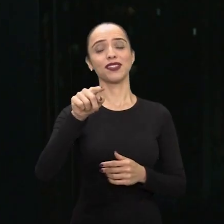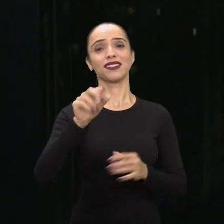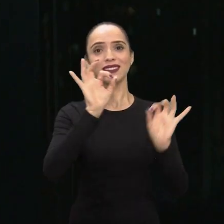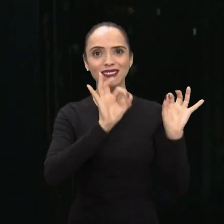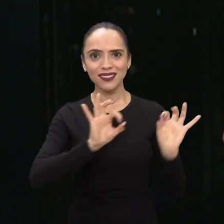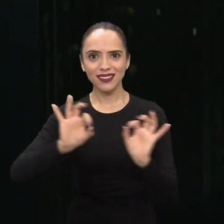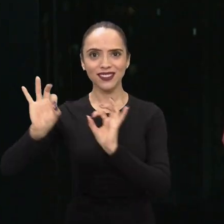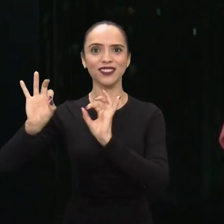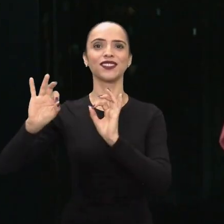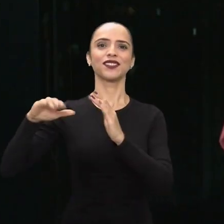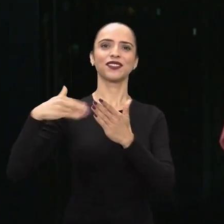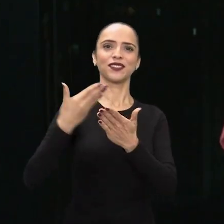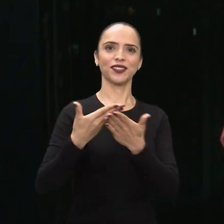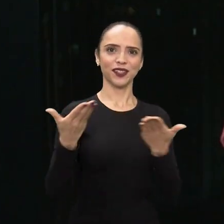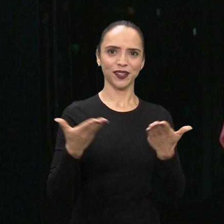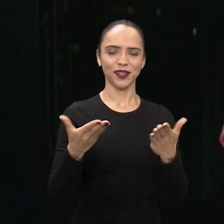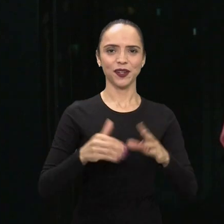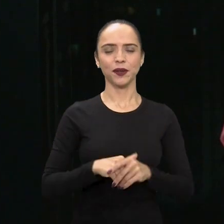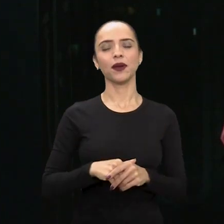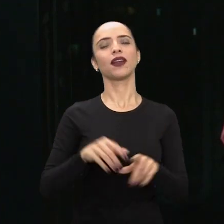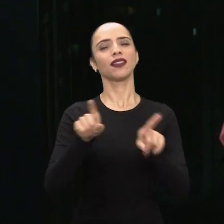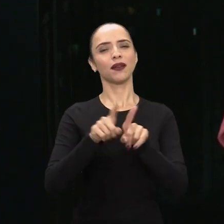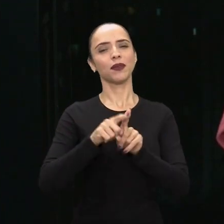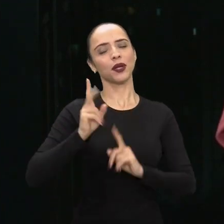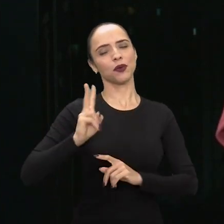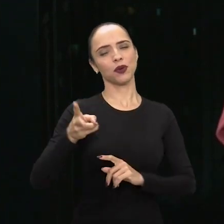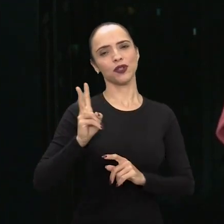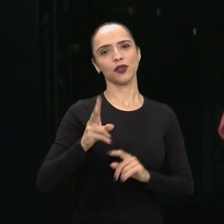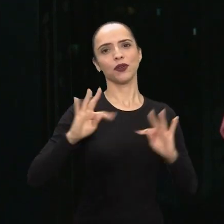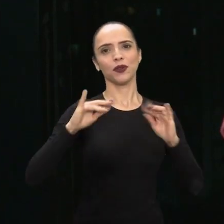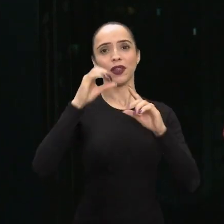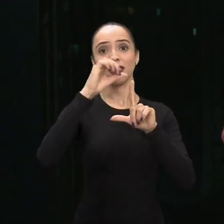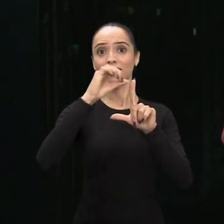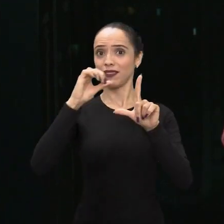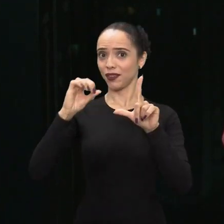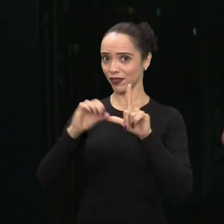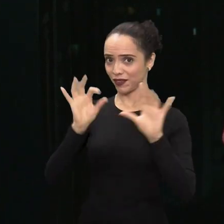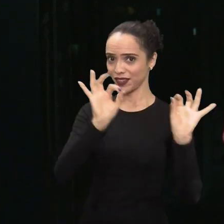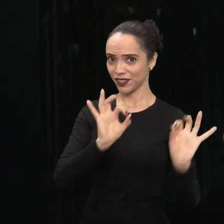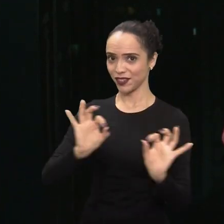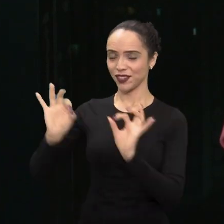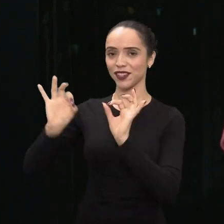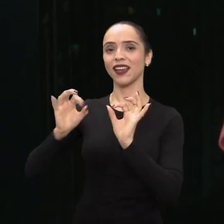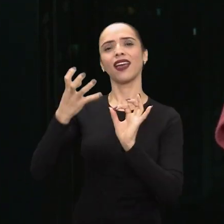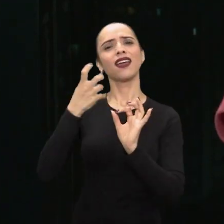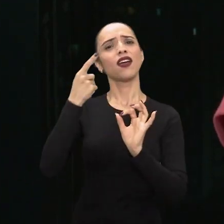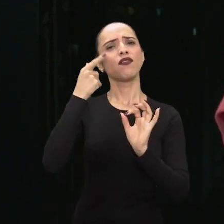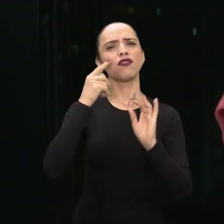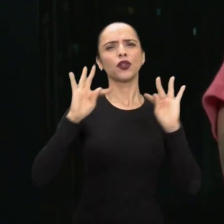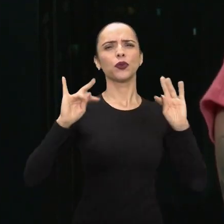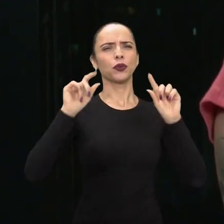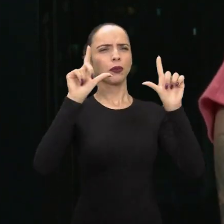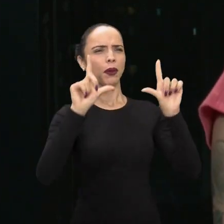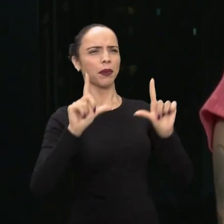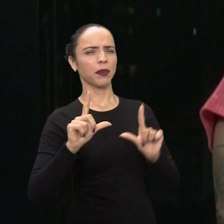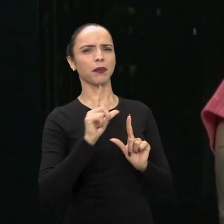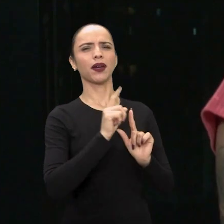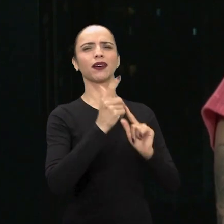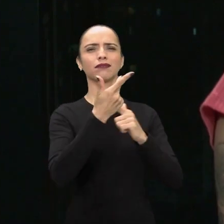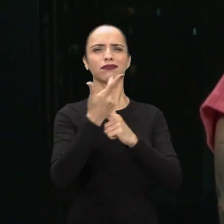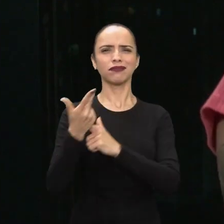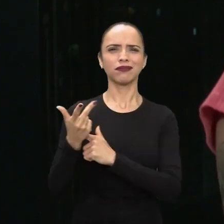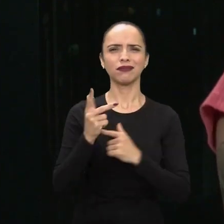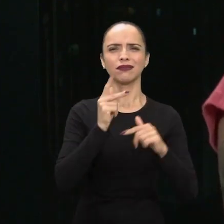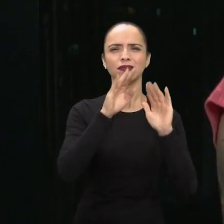a você que nos acompanhou até aqui espero que você continue acompanhando a programação da TV UFG se quiser conferir toda a série de